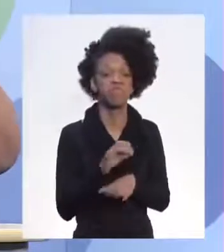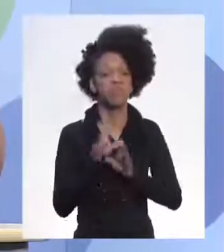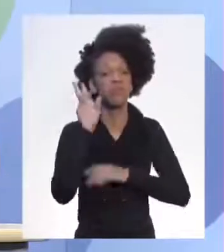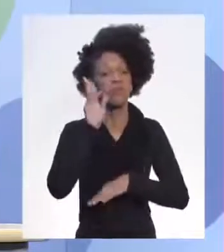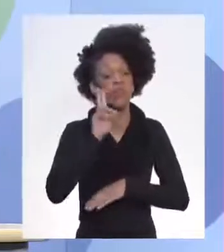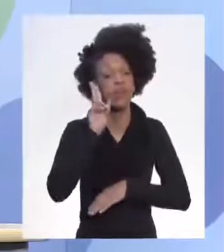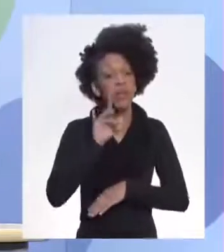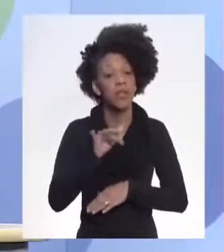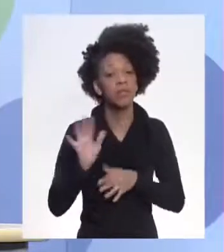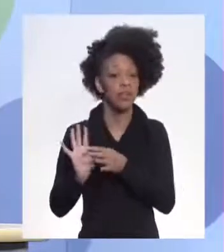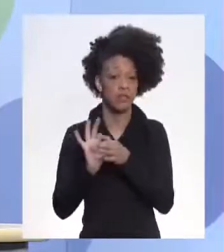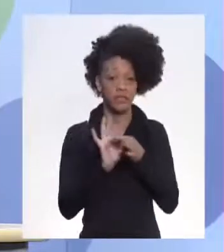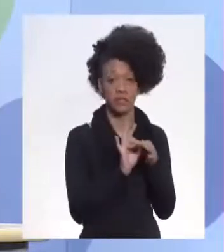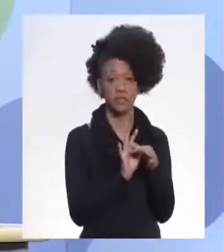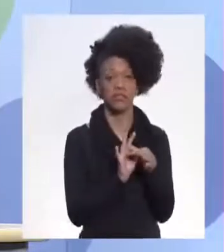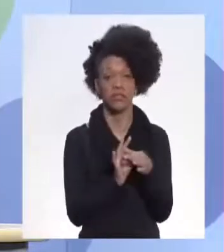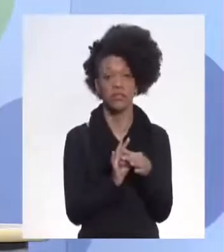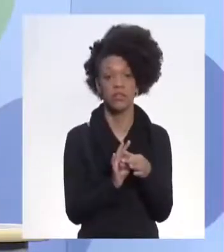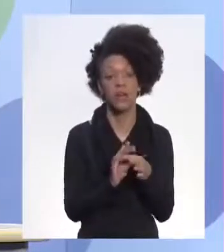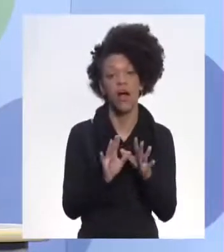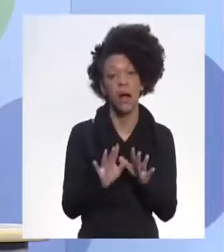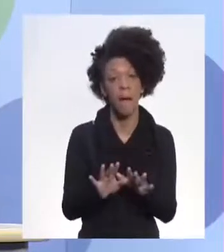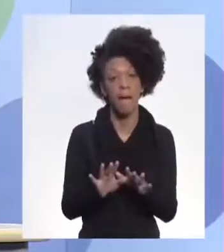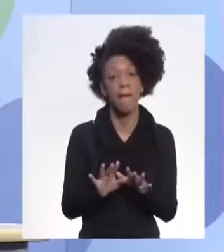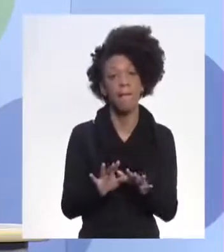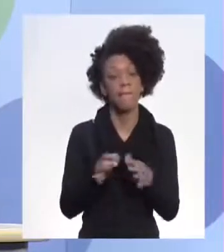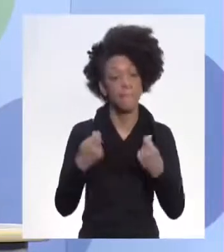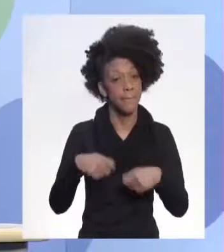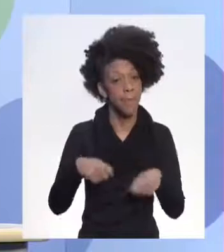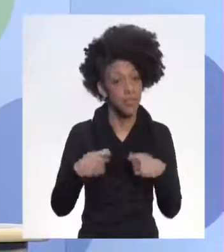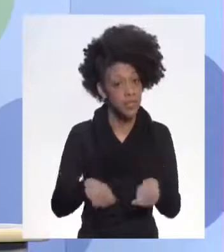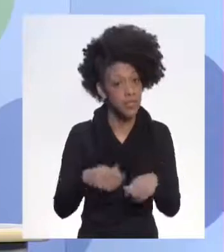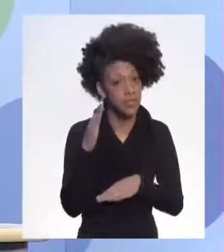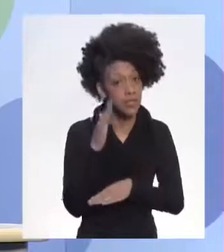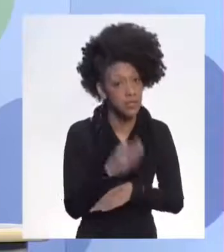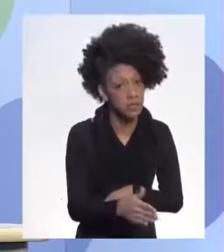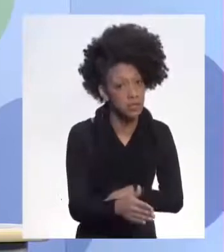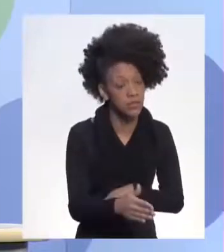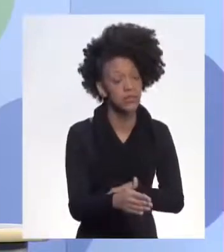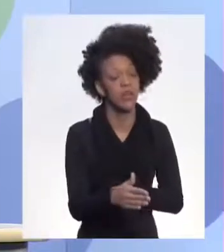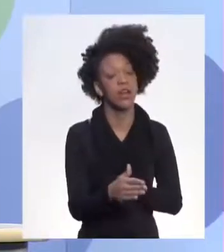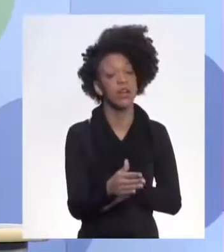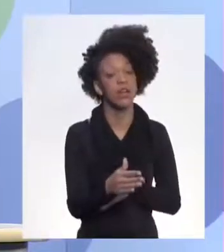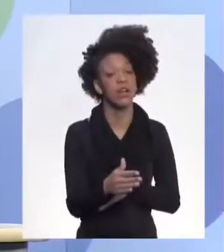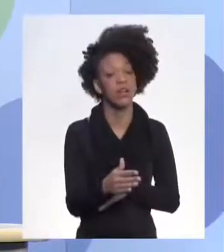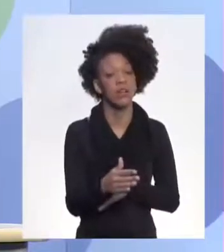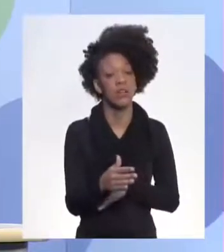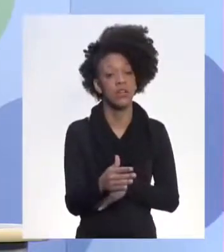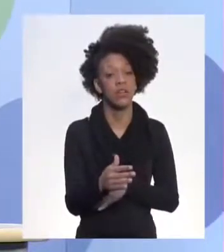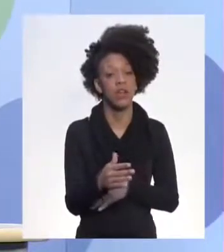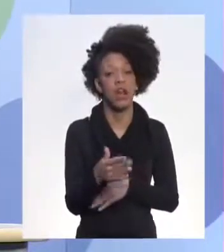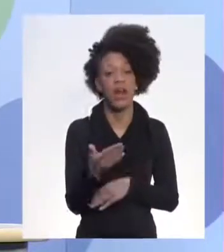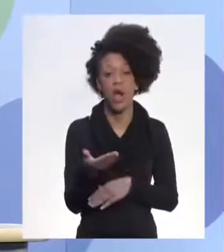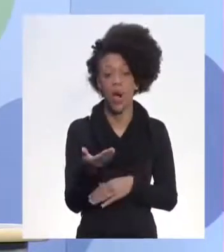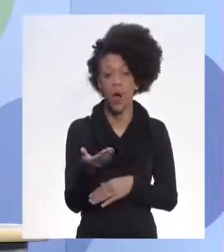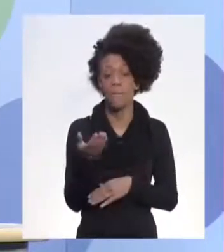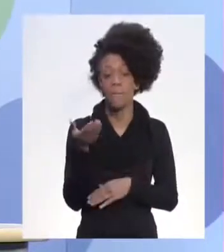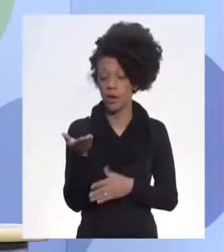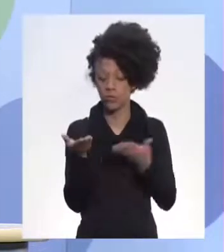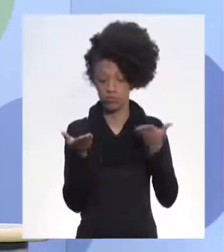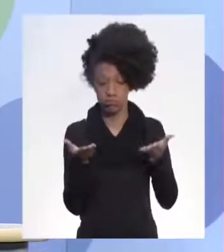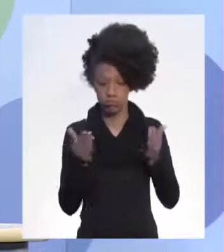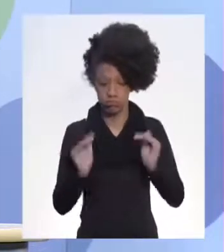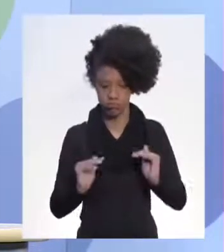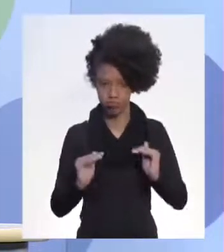Lembrar dessa relação. Para elas serem diretamente proporcionais, à medida que uma